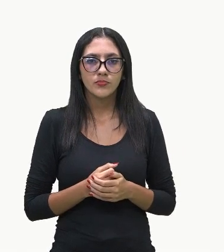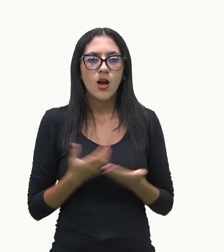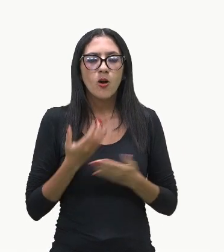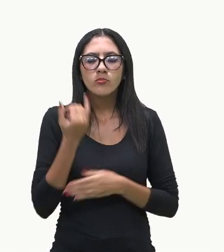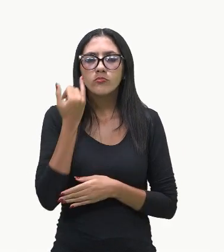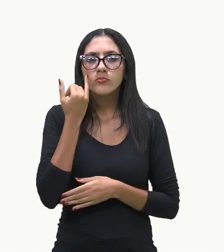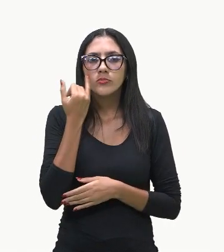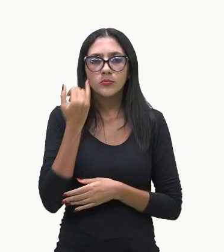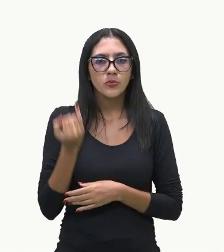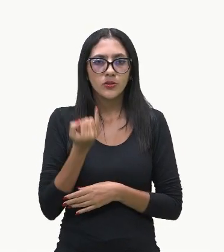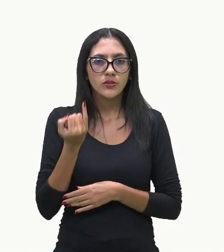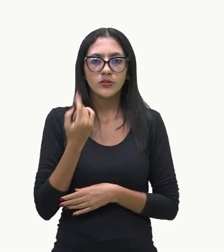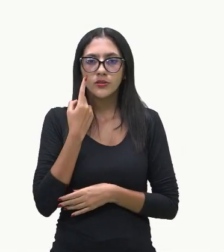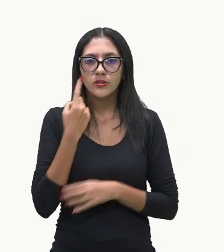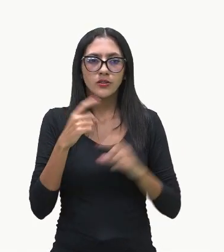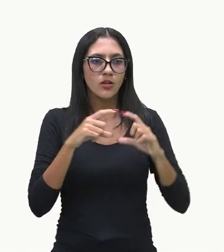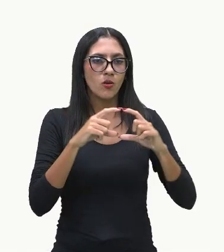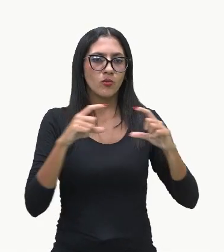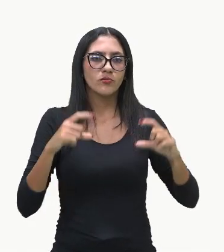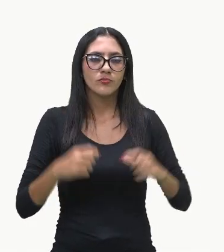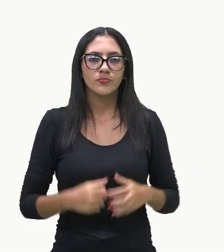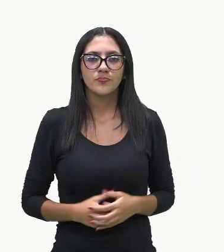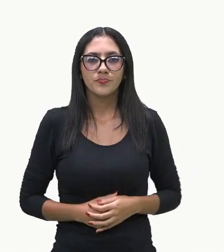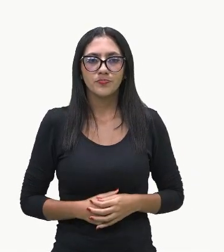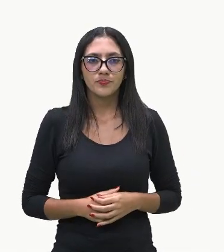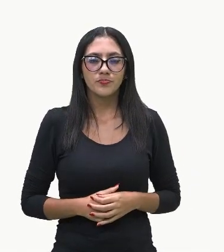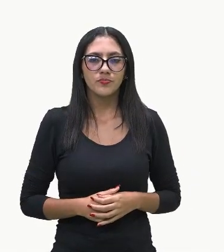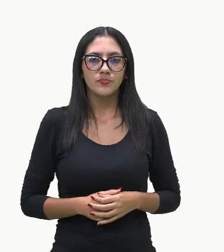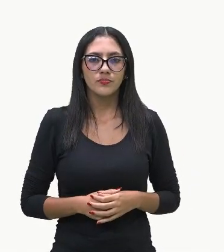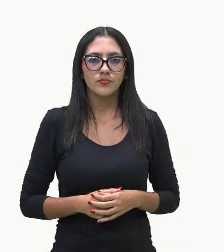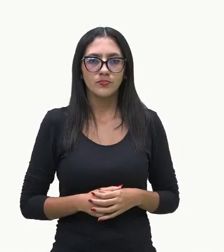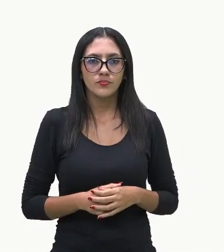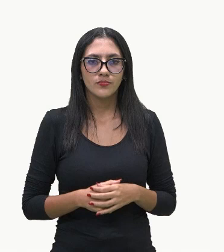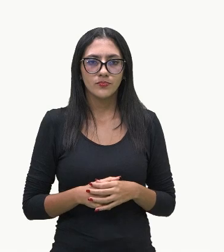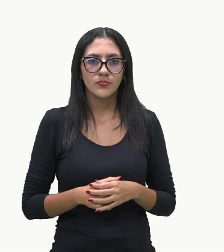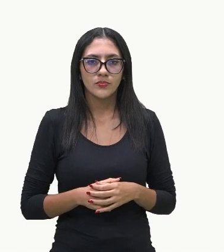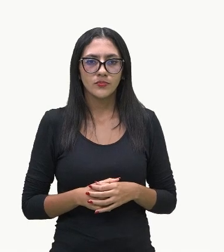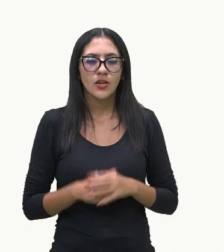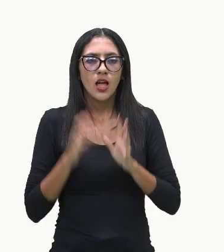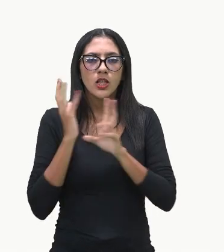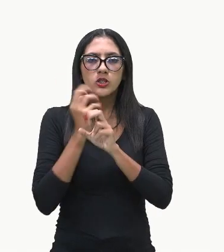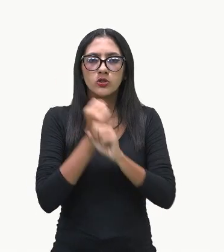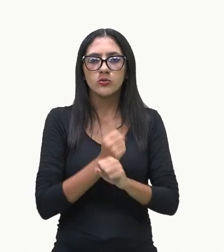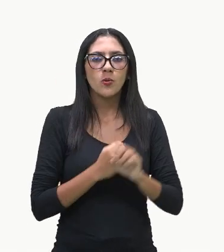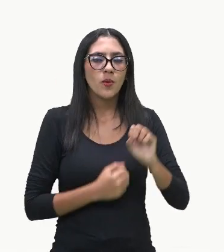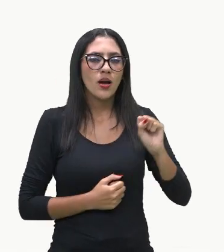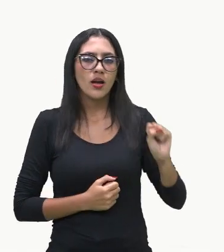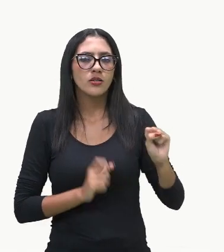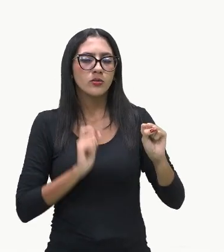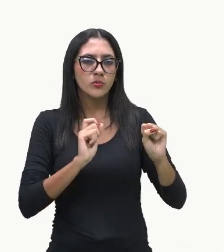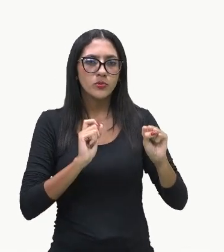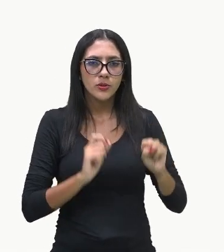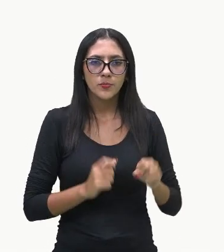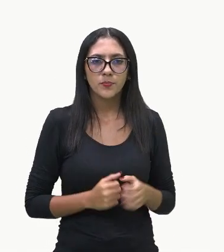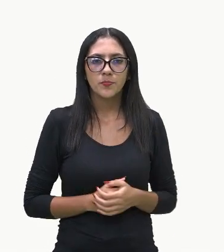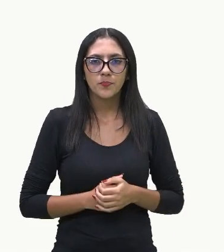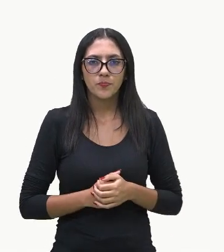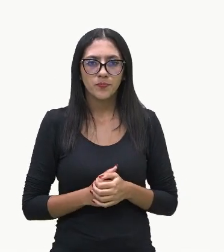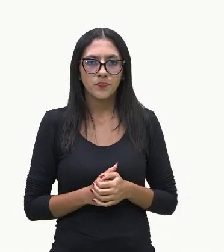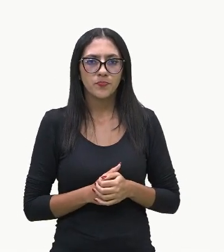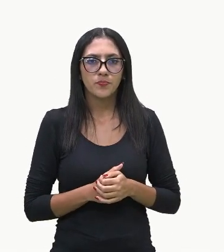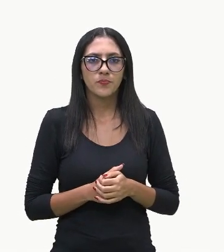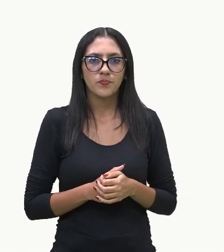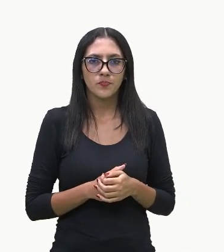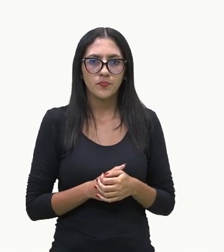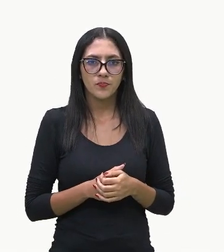junto comigo. Soma dos ângulos internos de um polígono, quem era? N menos 2 multiplicado